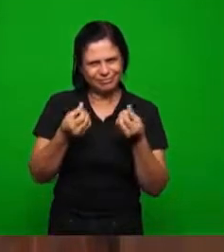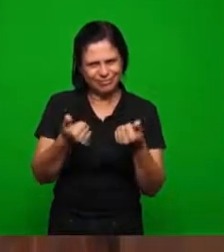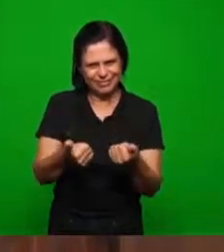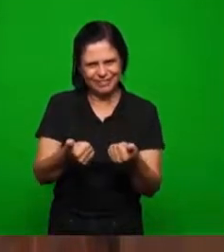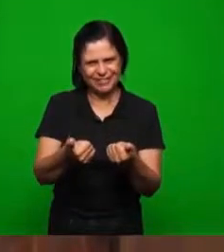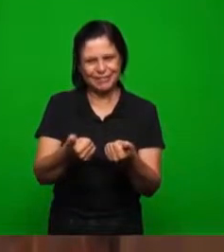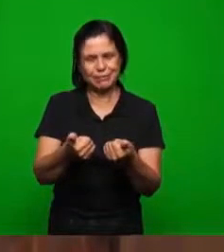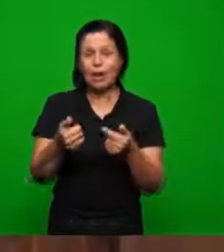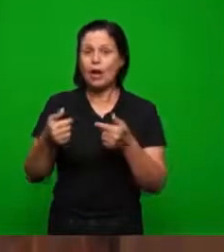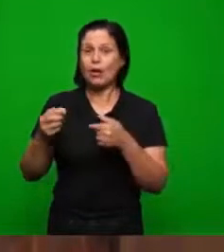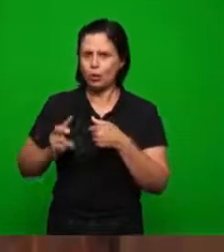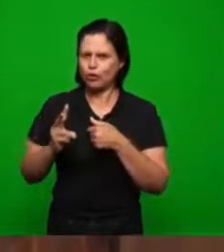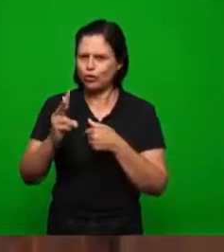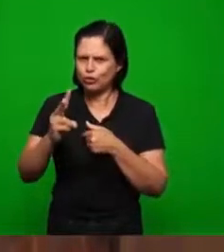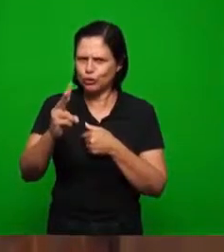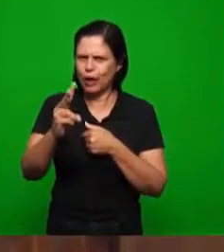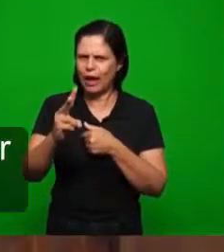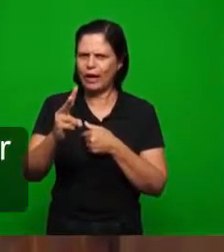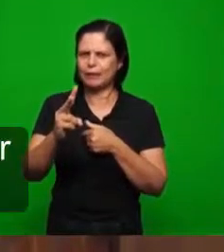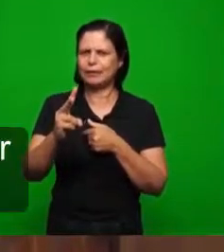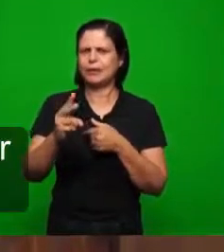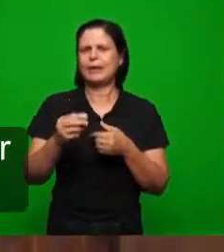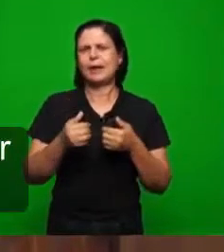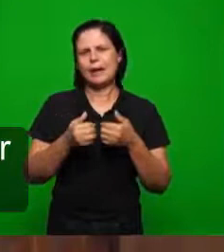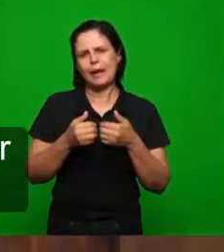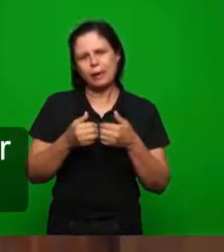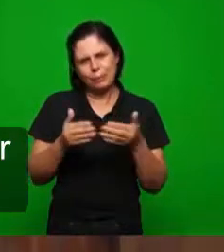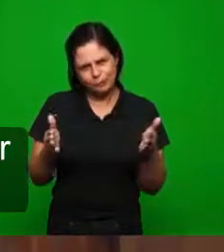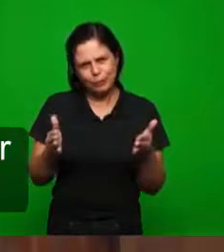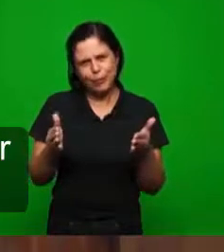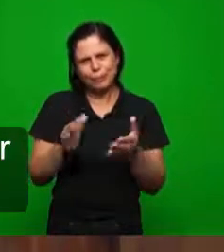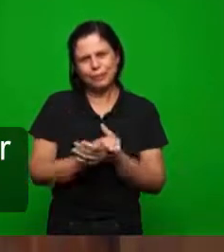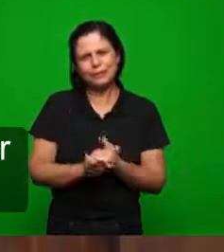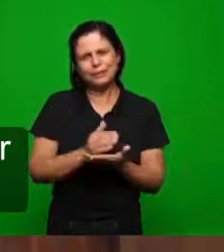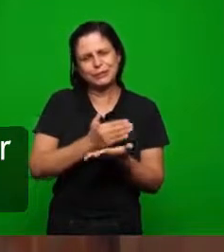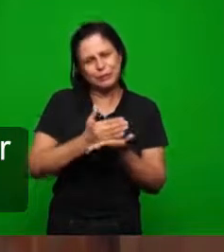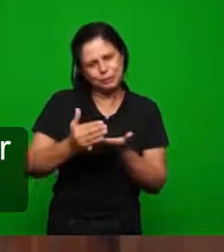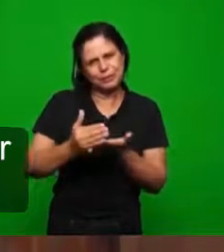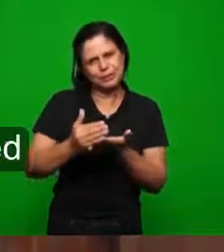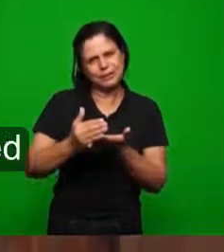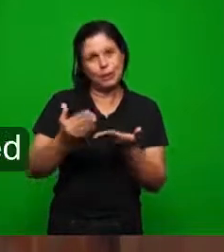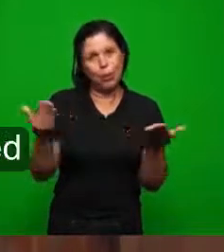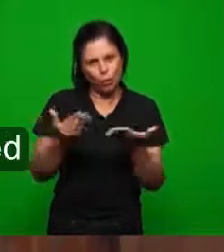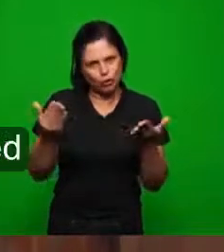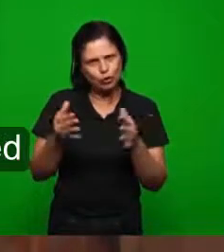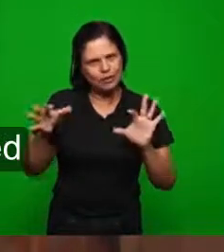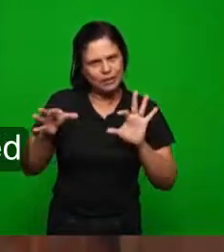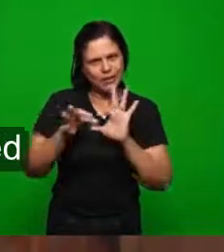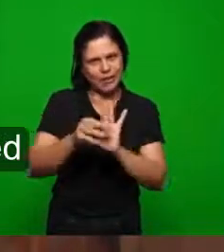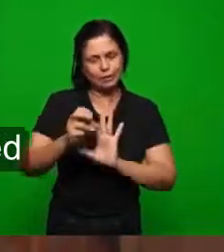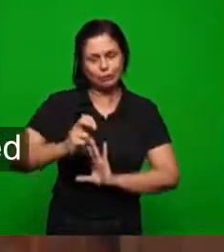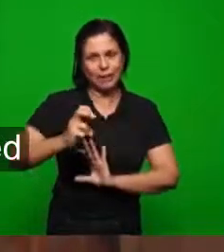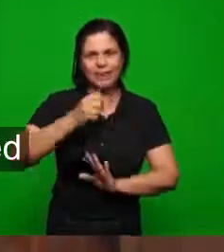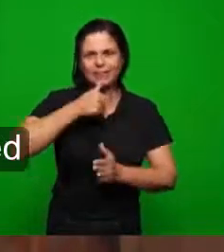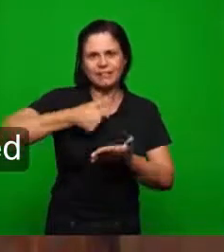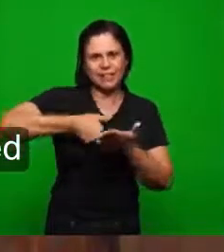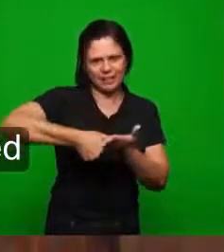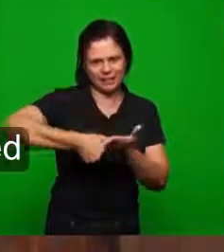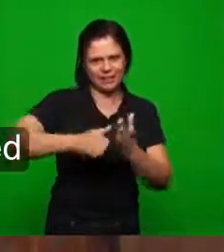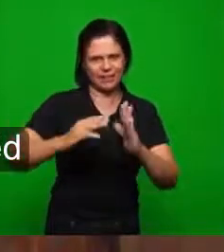palavra introdutória para esclarecimento aos irmãos relacionado ao assunto de hoje, ligado à quinta carta, que é a carta à igreja de